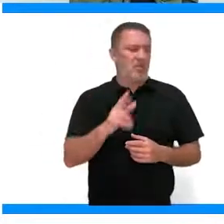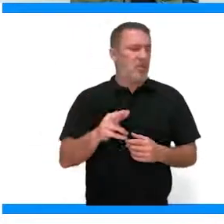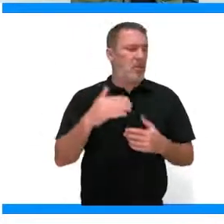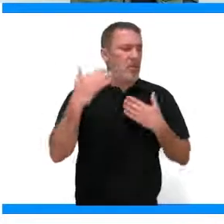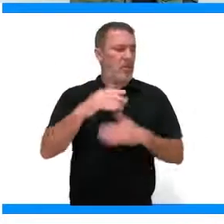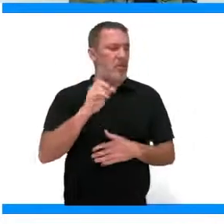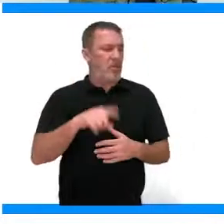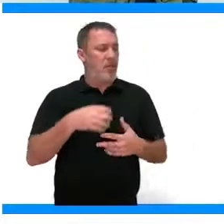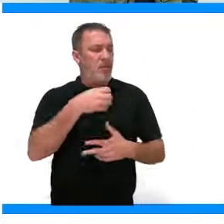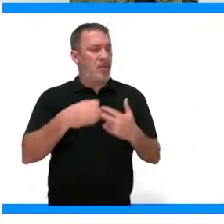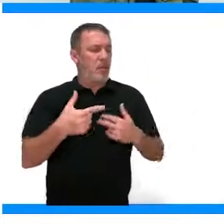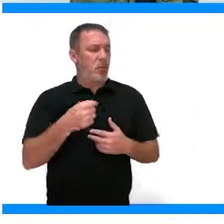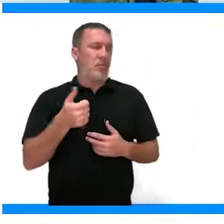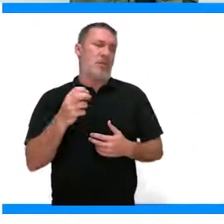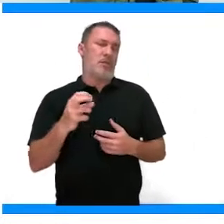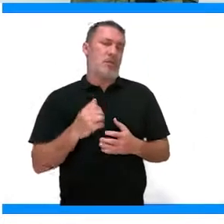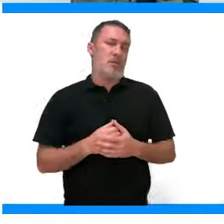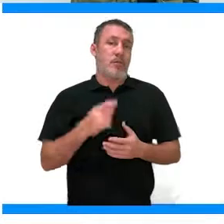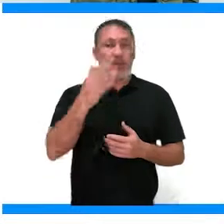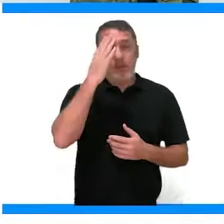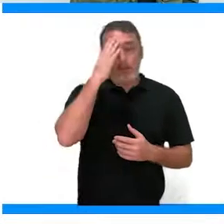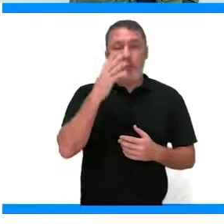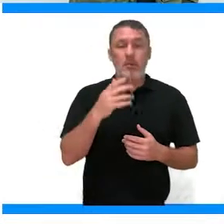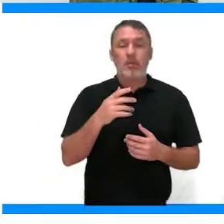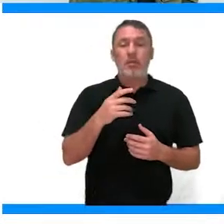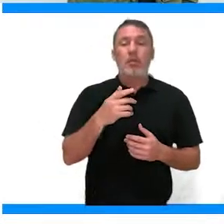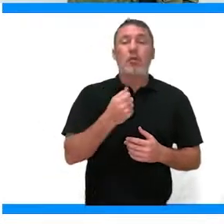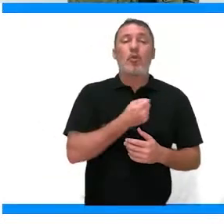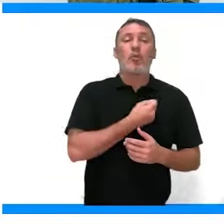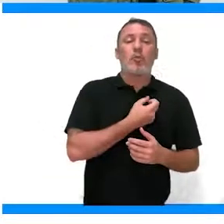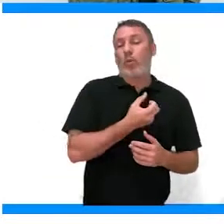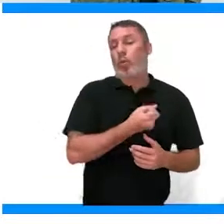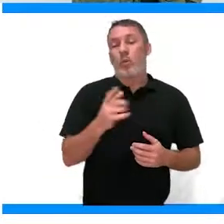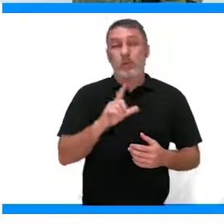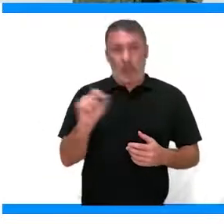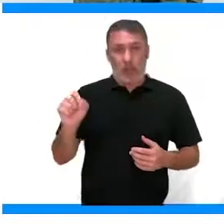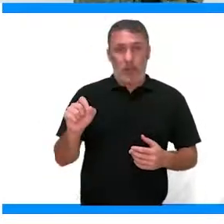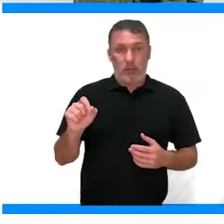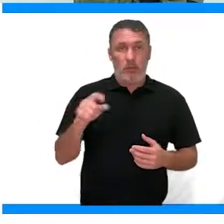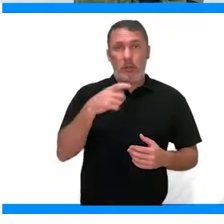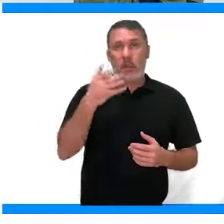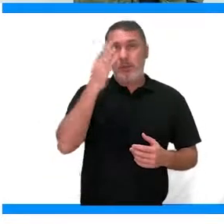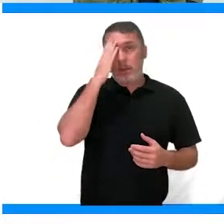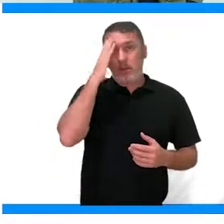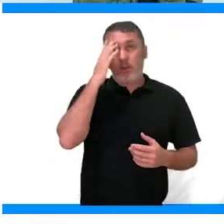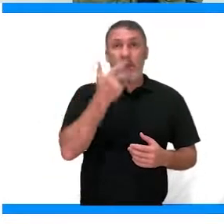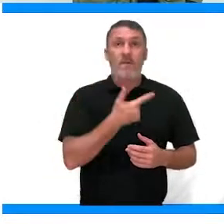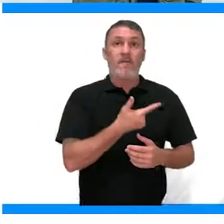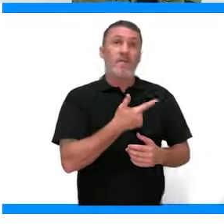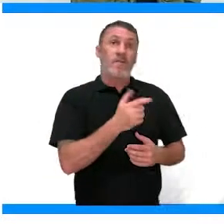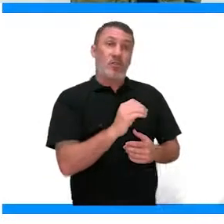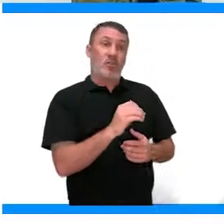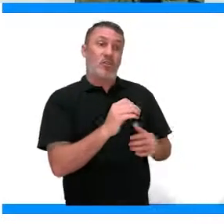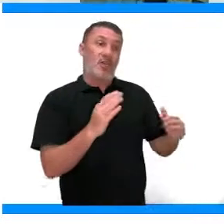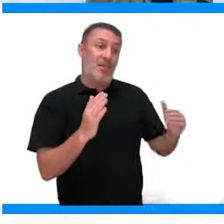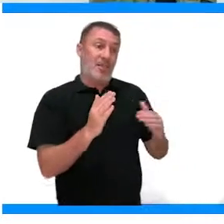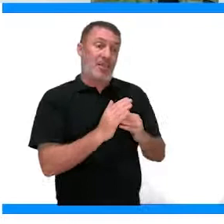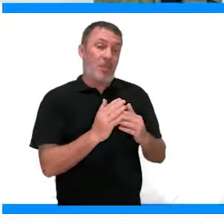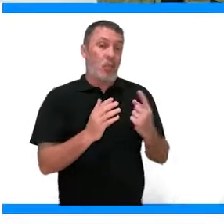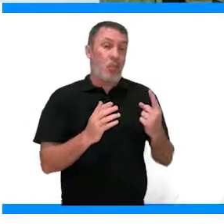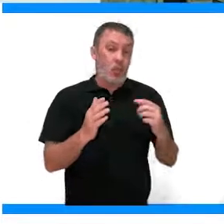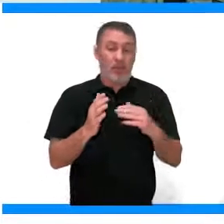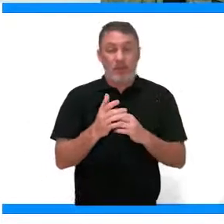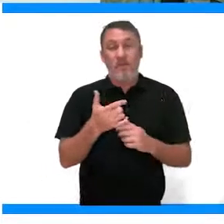Enem 2015. Se você tem 100 números e quer saber a probabilidade de sortear um número de